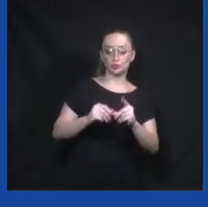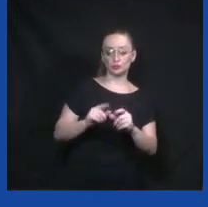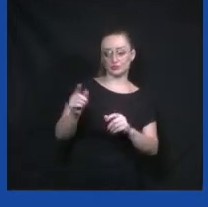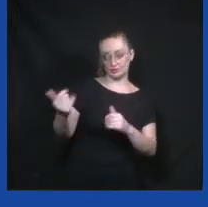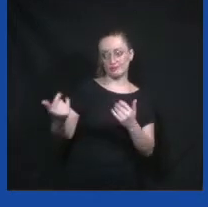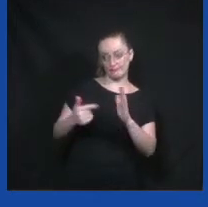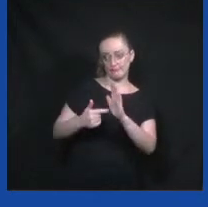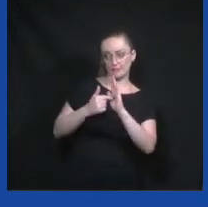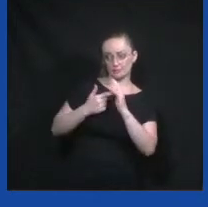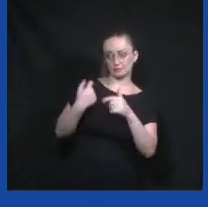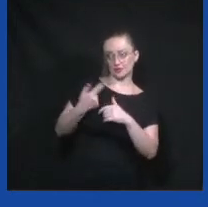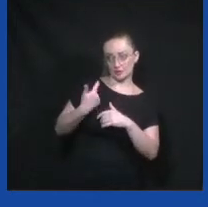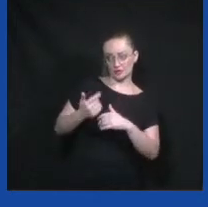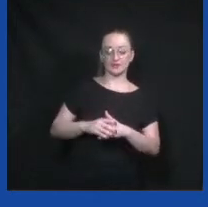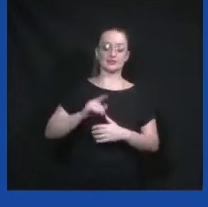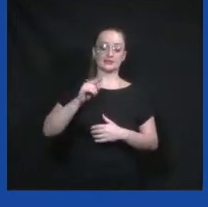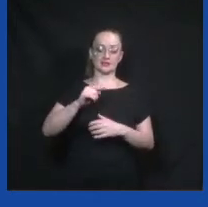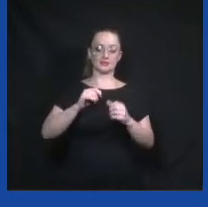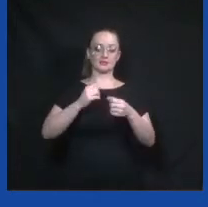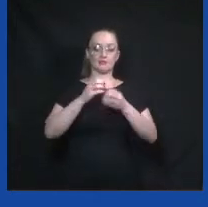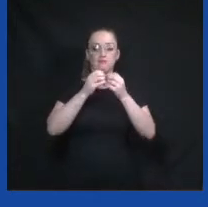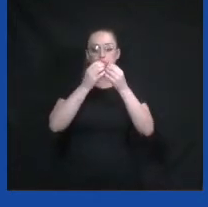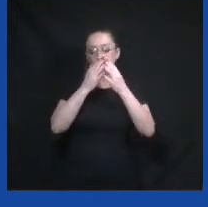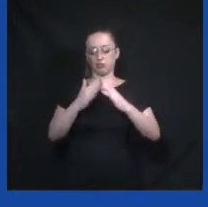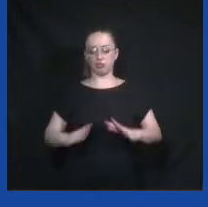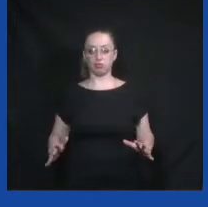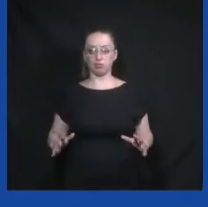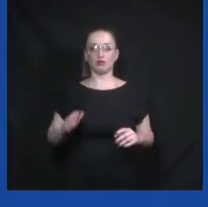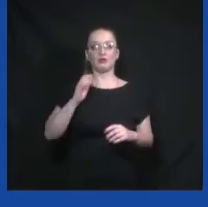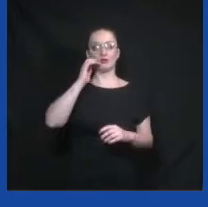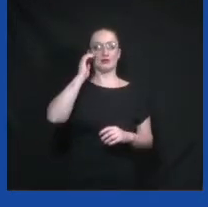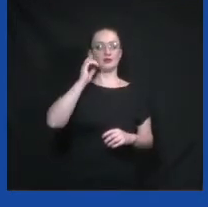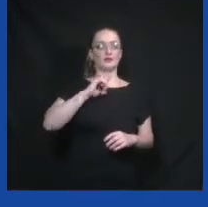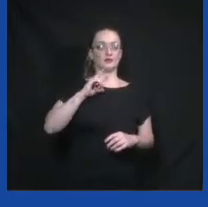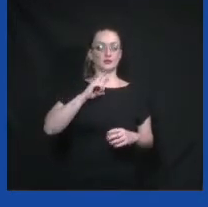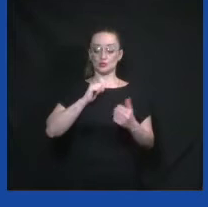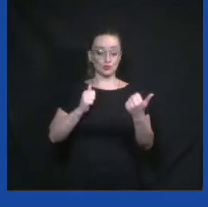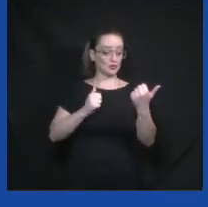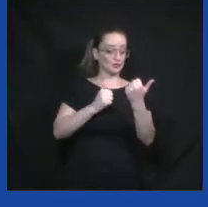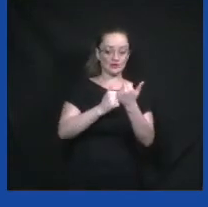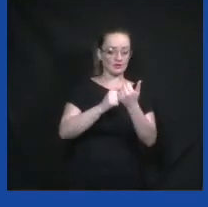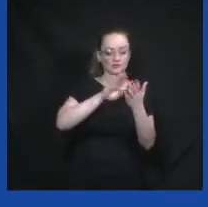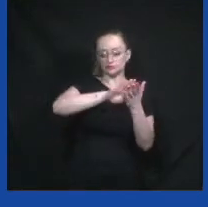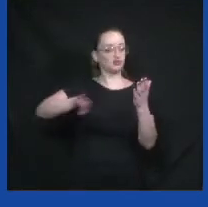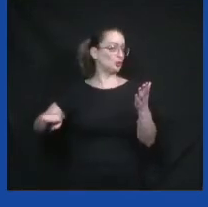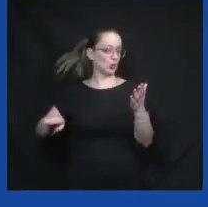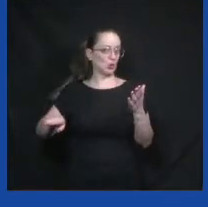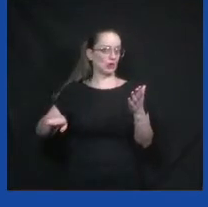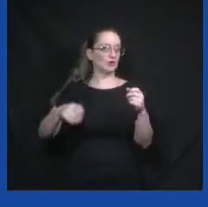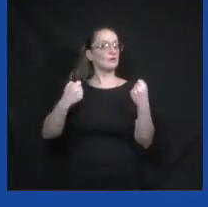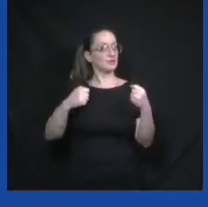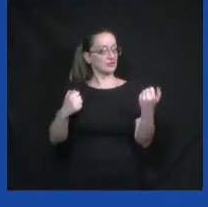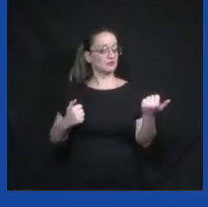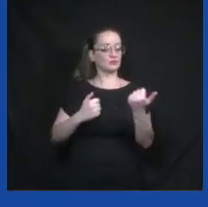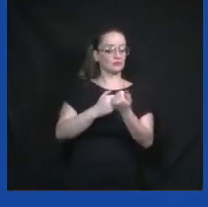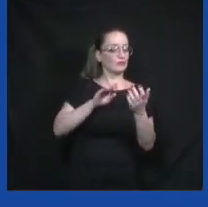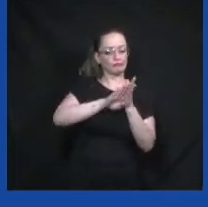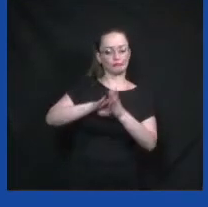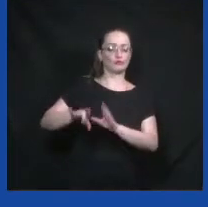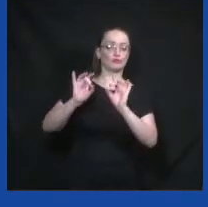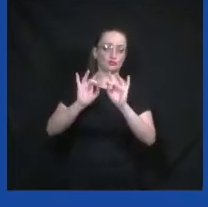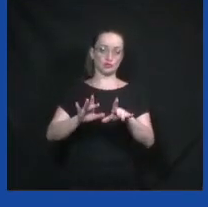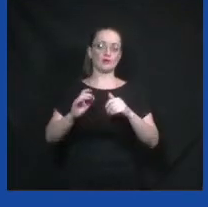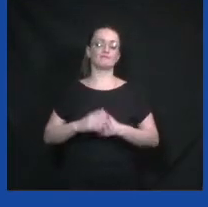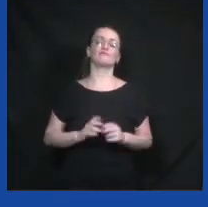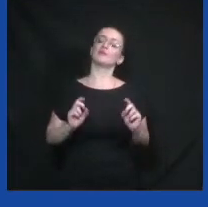gente. Esse desmonte que houve, então, né? Em vez de substituir, desmonta. O Brasil adora fazer isso, acaba. Né? Muito